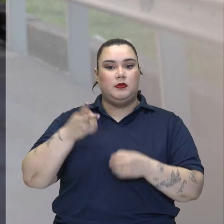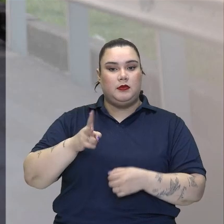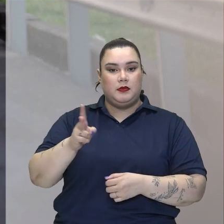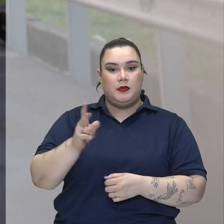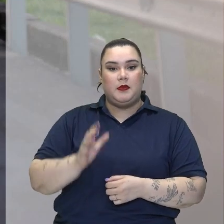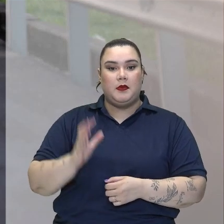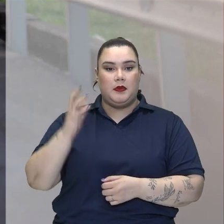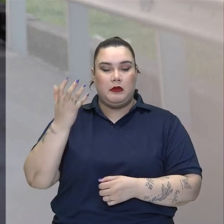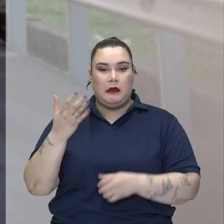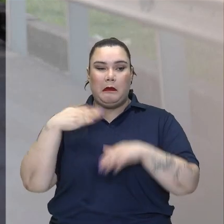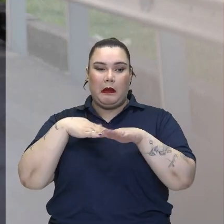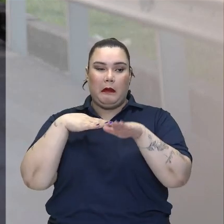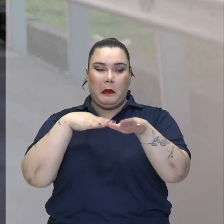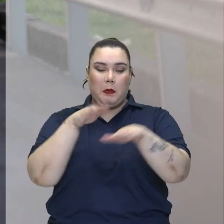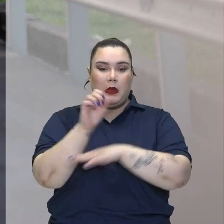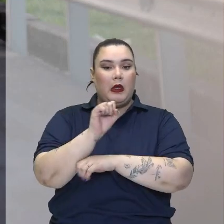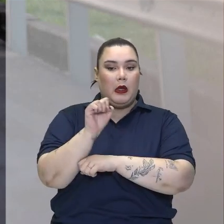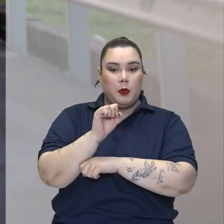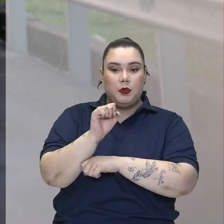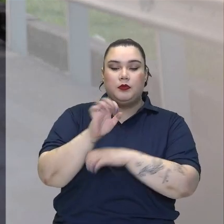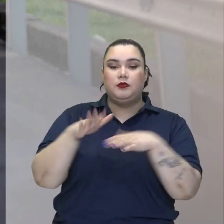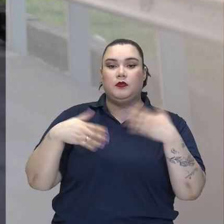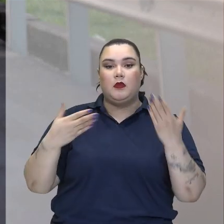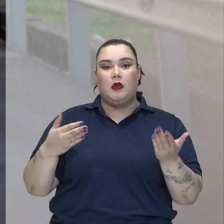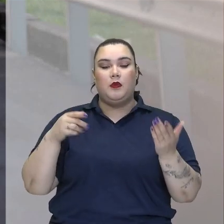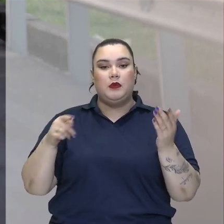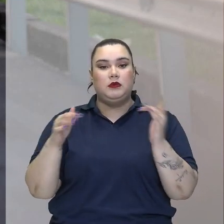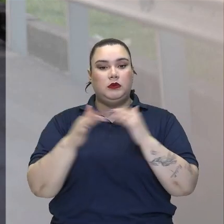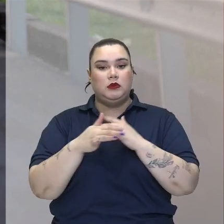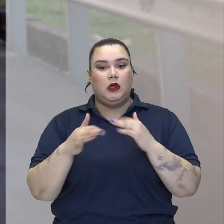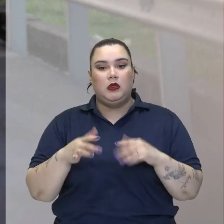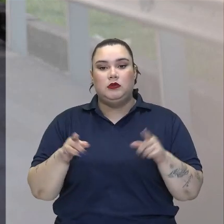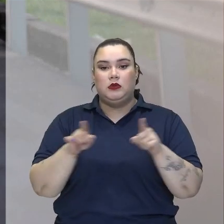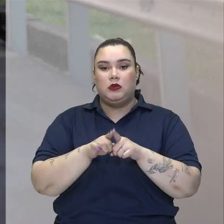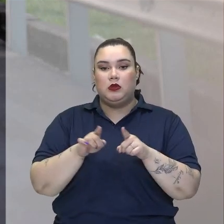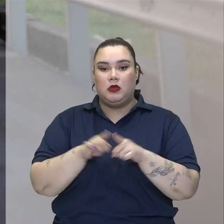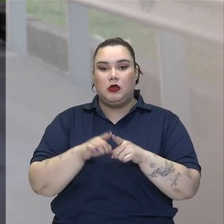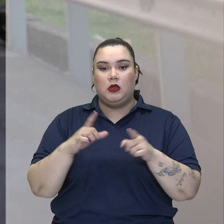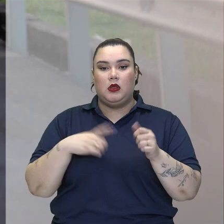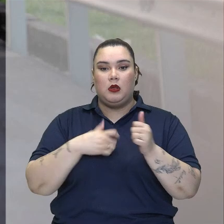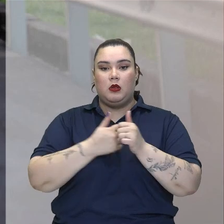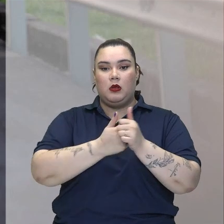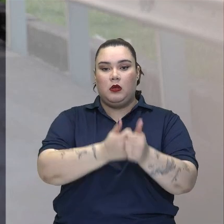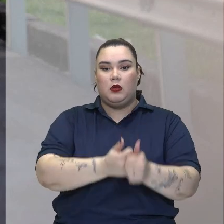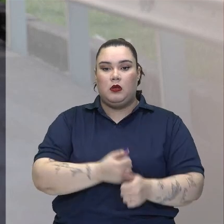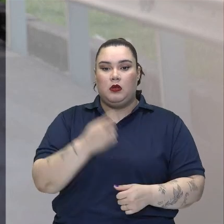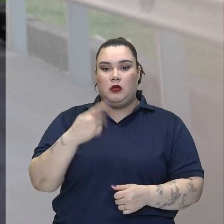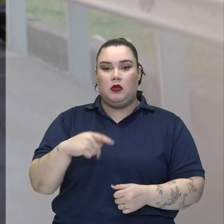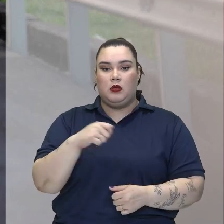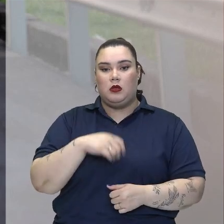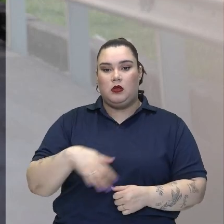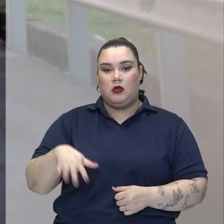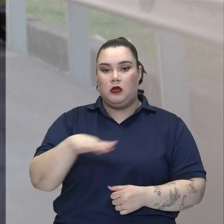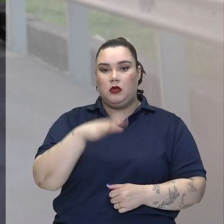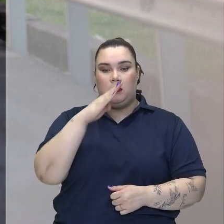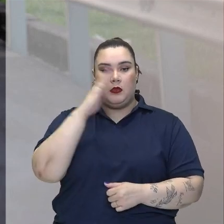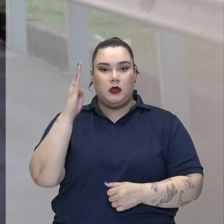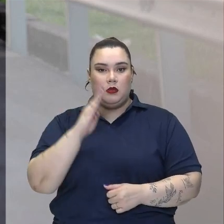frequentes. E aí, a urbanização, ela também ela veio acompanhada no território brasileiro